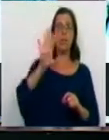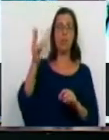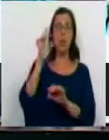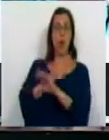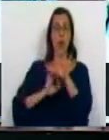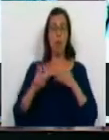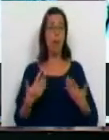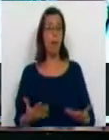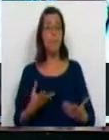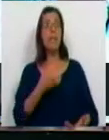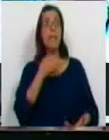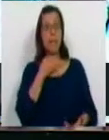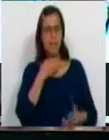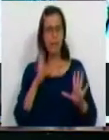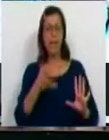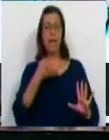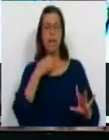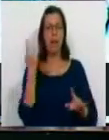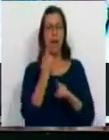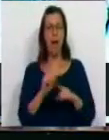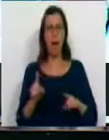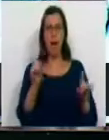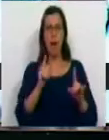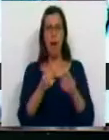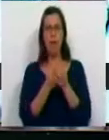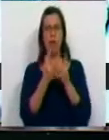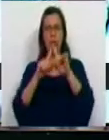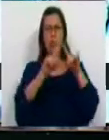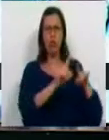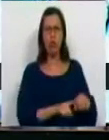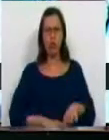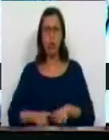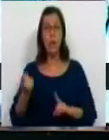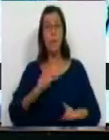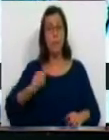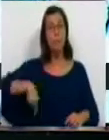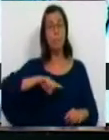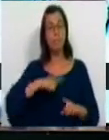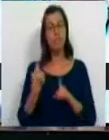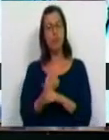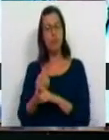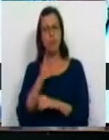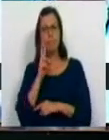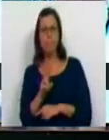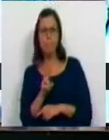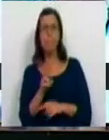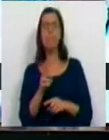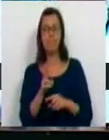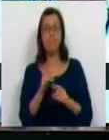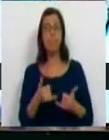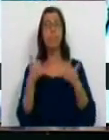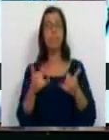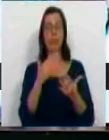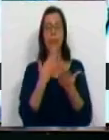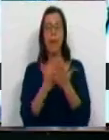dias de hoje. Crise. Não uma crise única, mas uma crise multifacetada que nos obriga a vários pontos de abordagem e, por